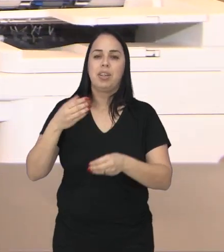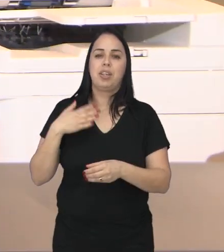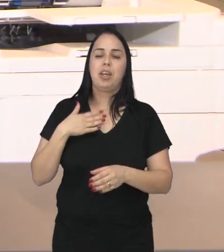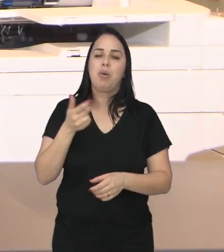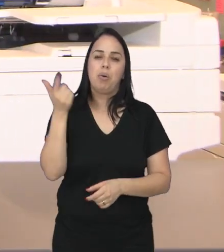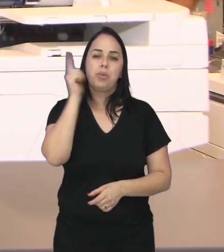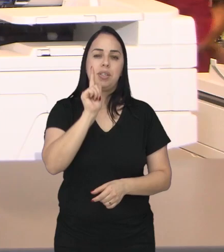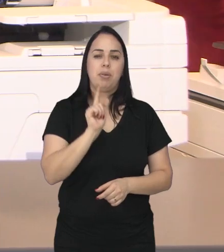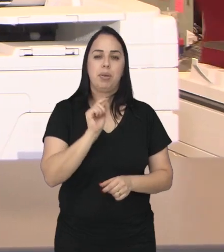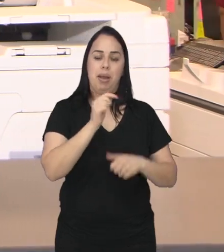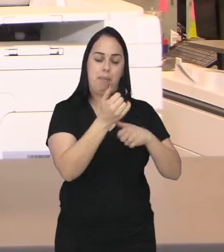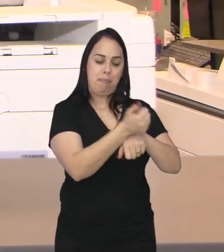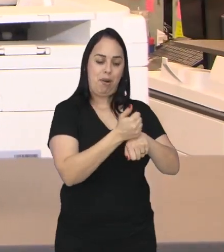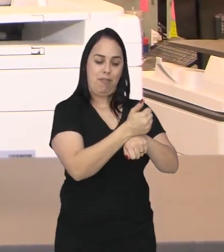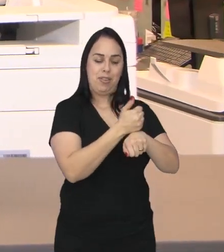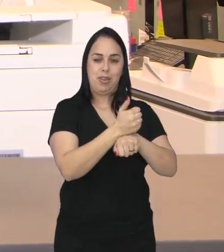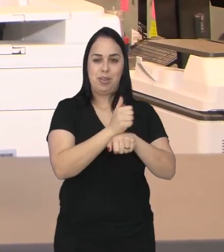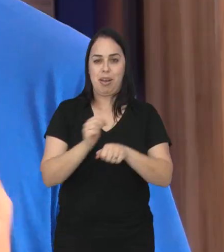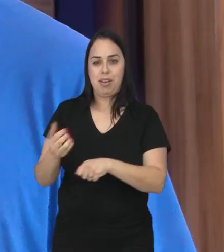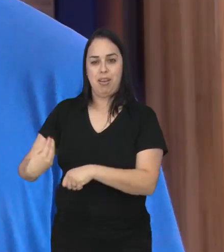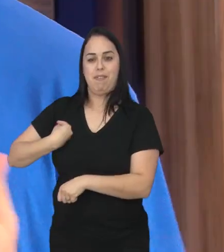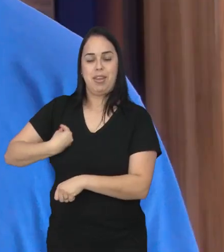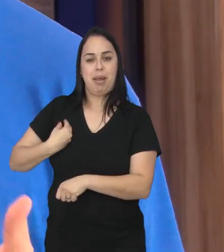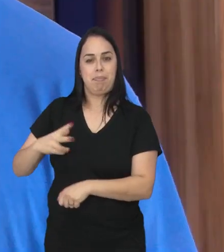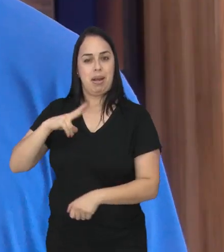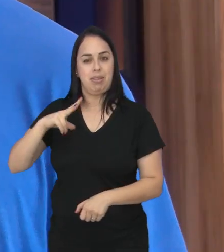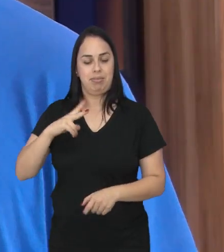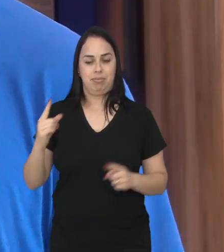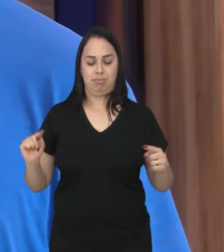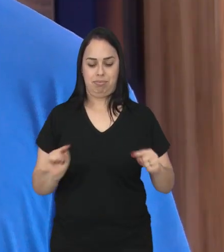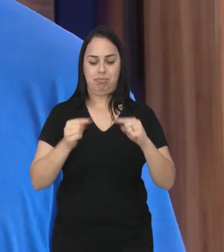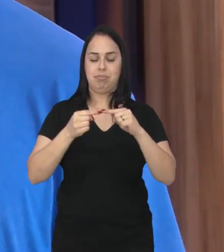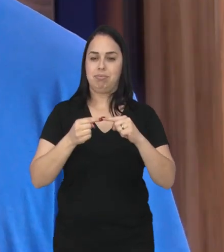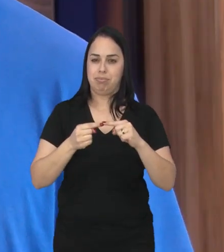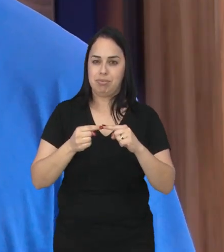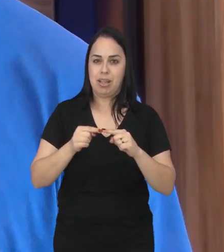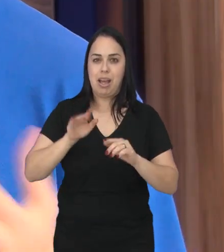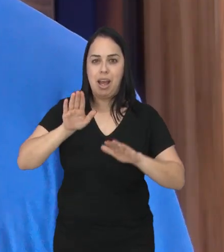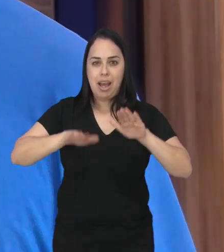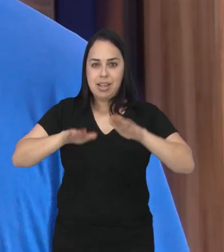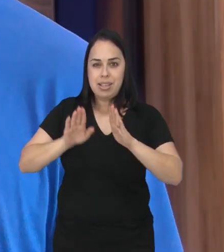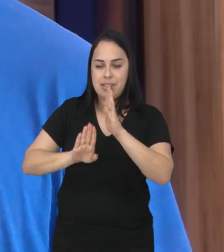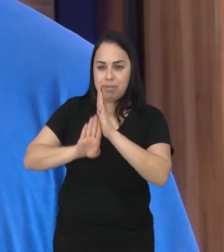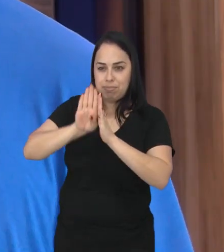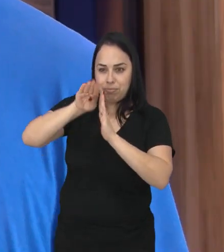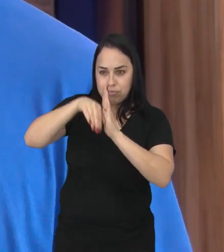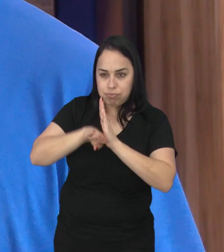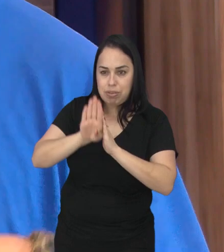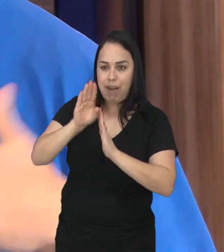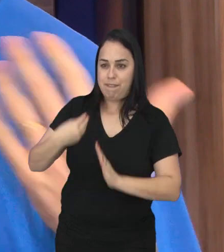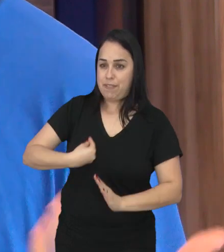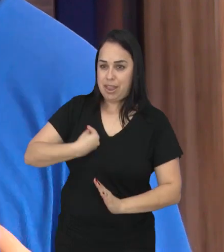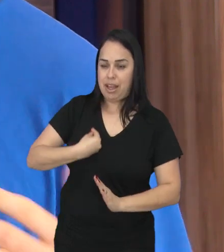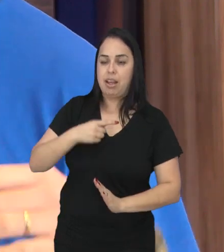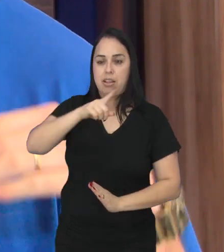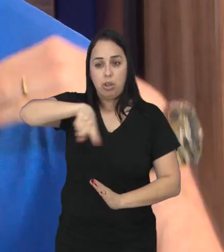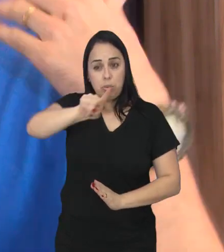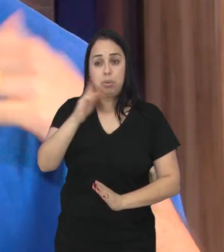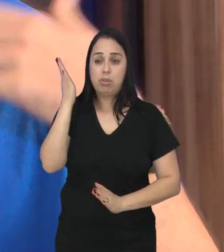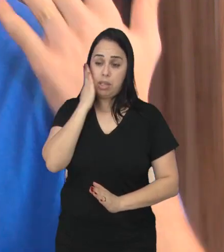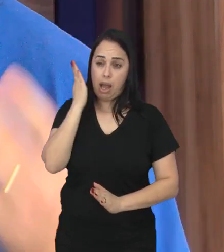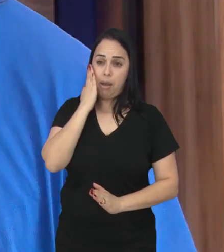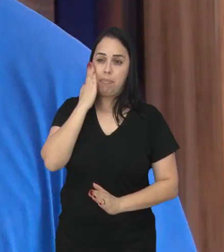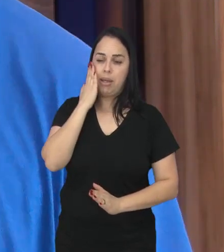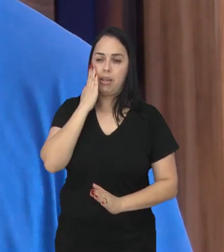conciliar a vida profissional e a pessoal tem dia que você tem seus altos e baixos e aqui todo mundo entende né não só os meus colegas de trabalho